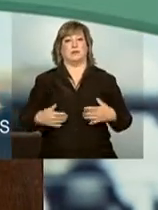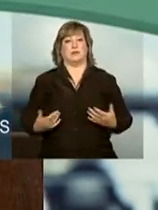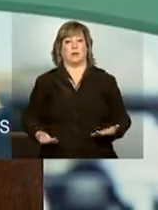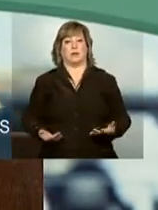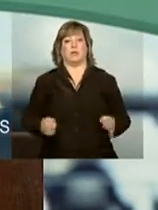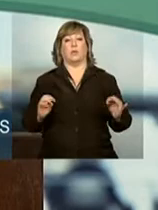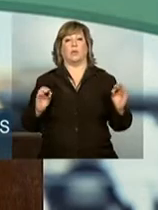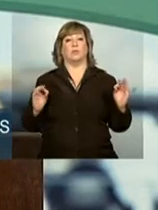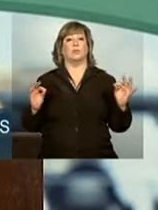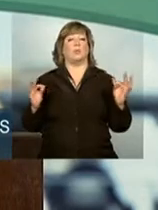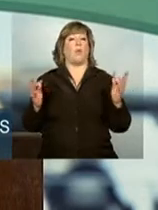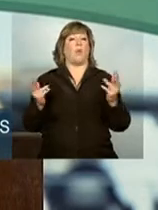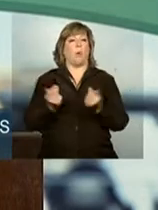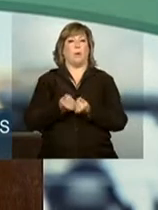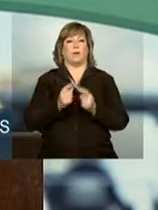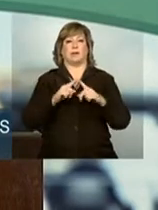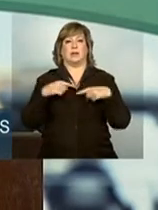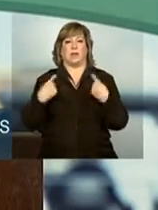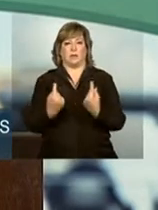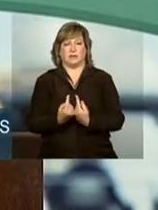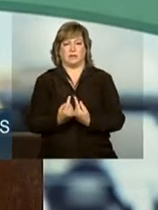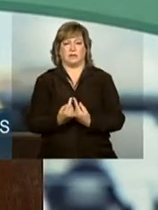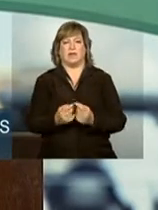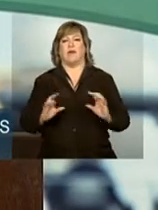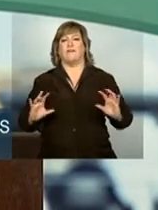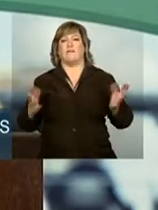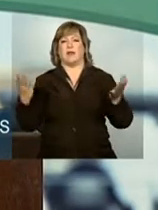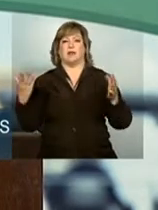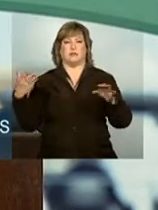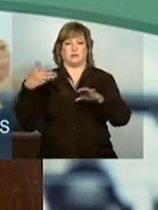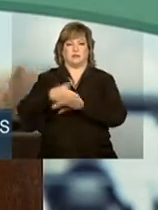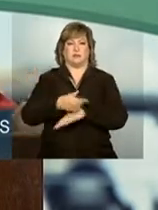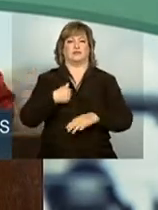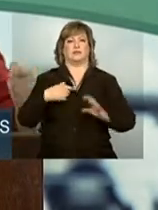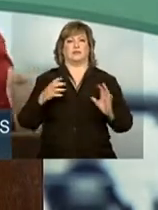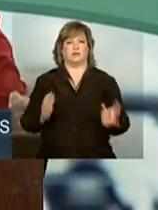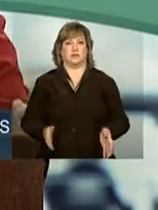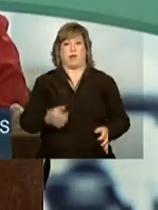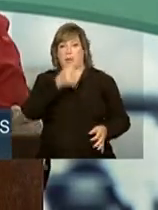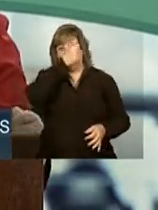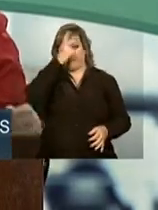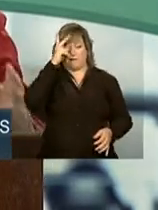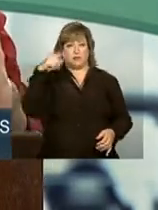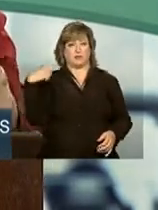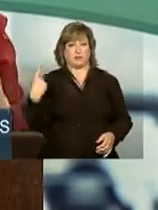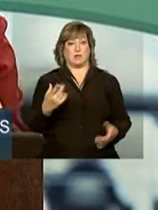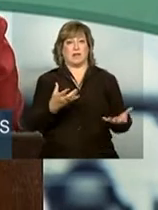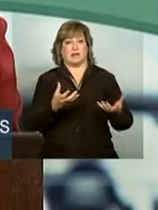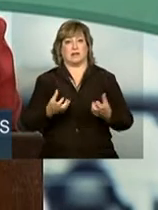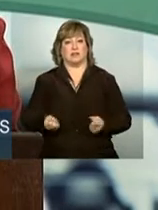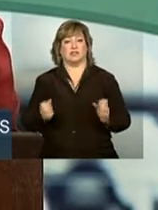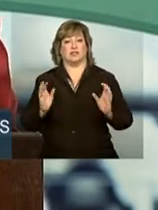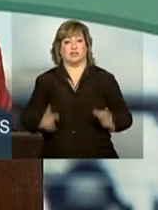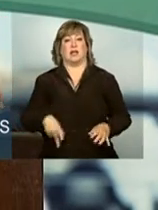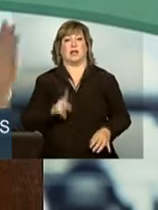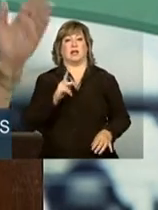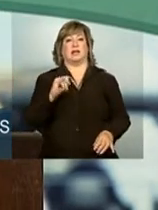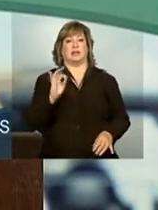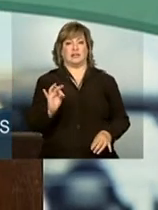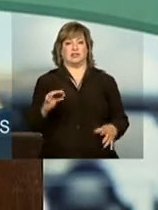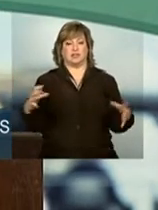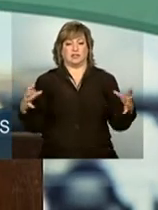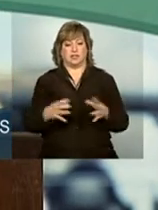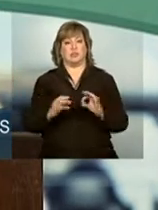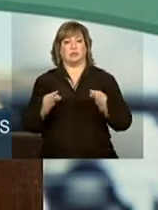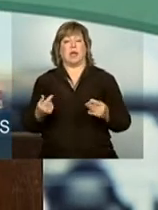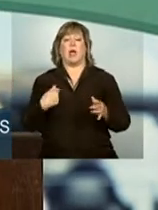as reuniões e em todos os eventos que eu participei, que os prefeitos receberam o seu kit, eu